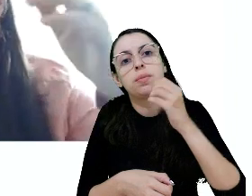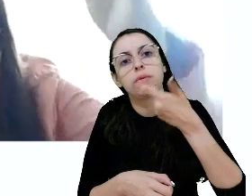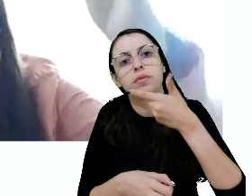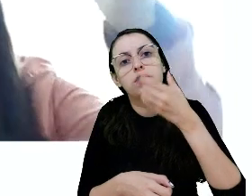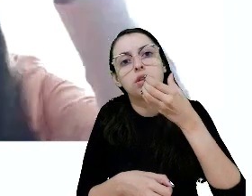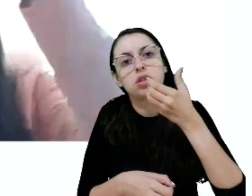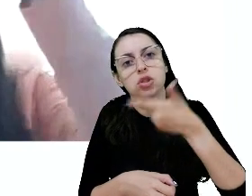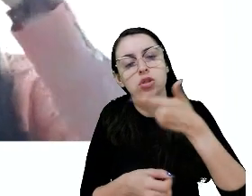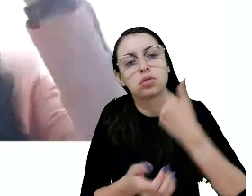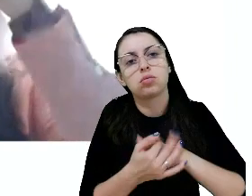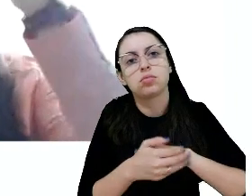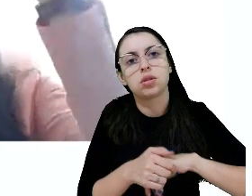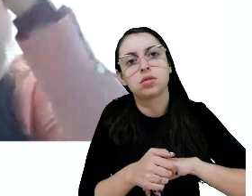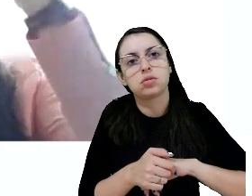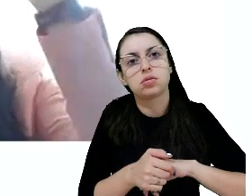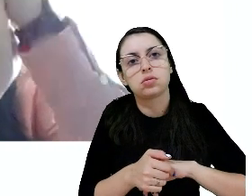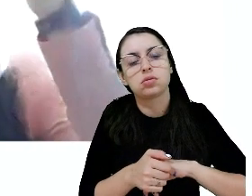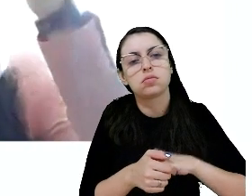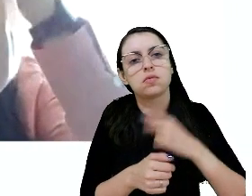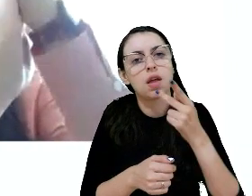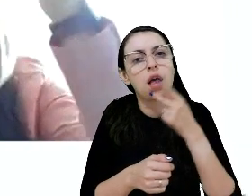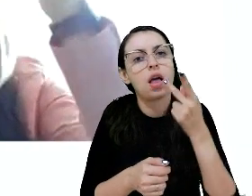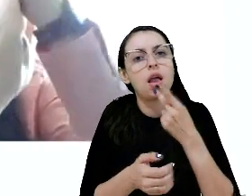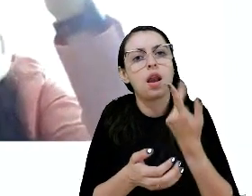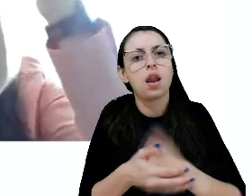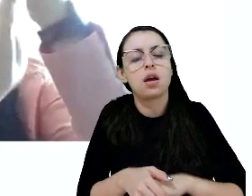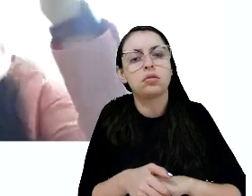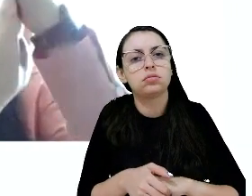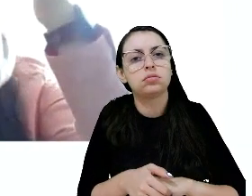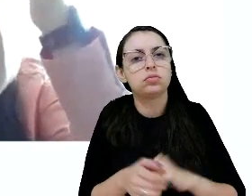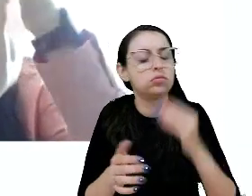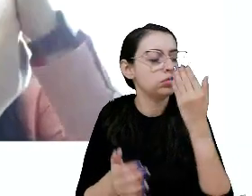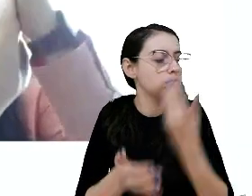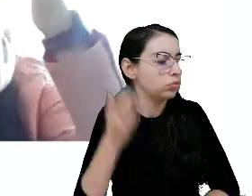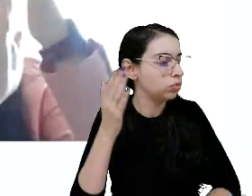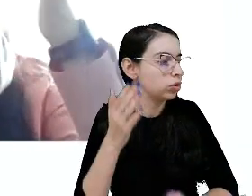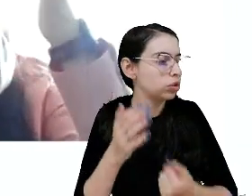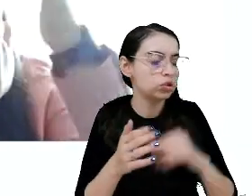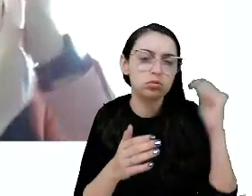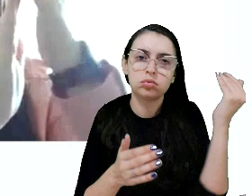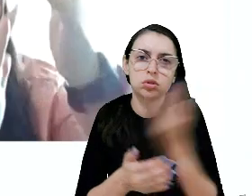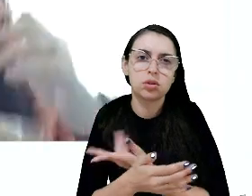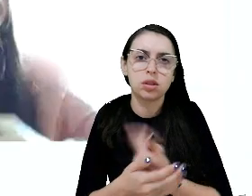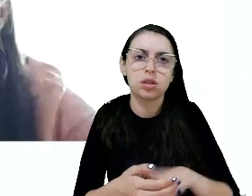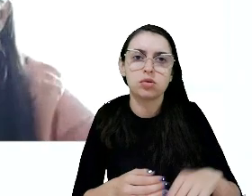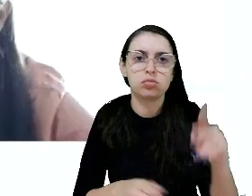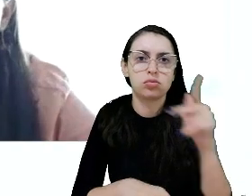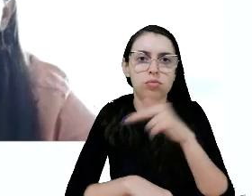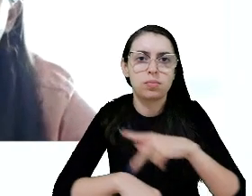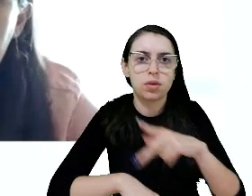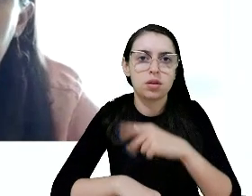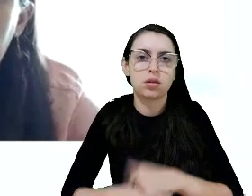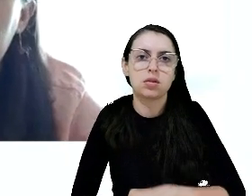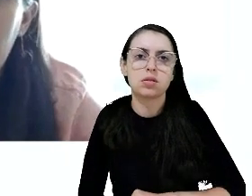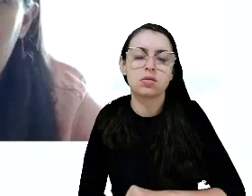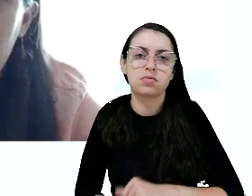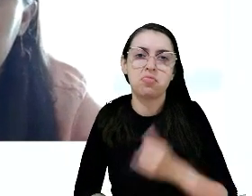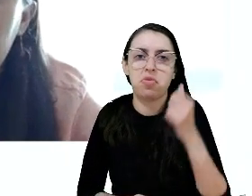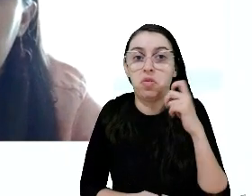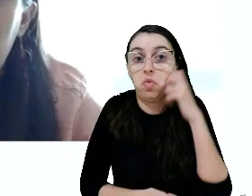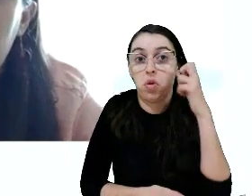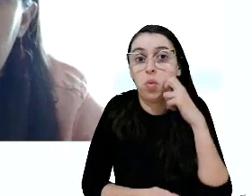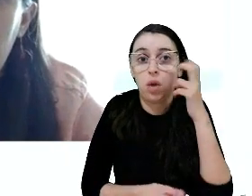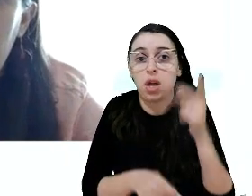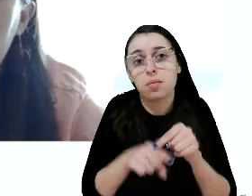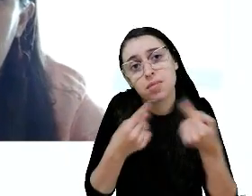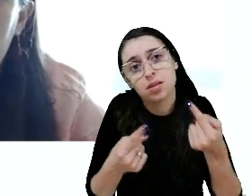2022. Se não é a tal vontade de dizer, eu vou fugir desse nosso país, porque me